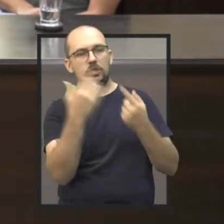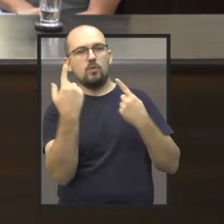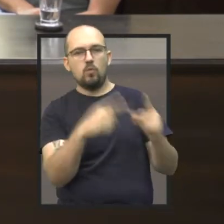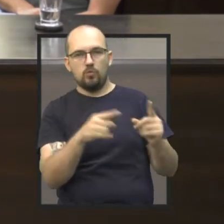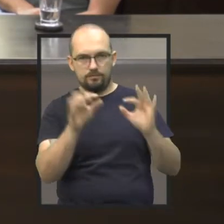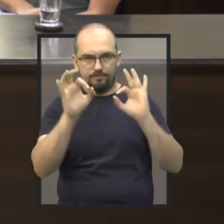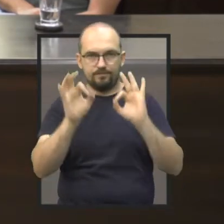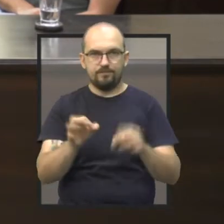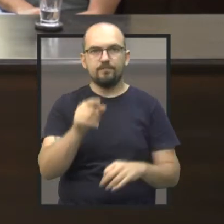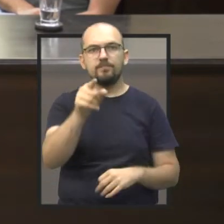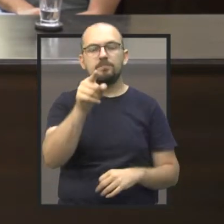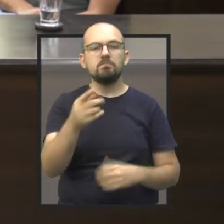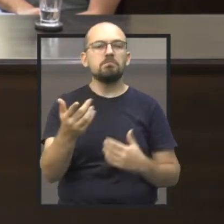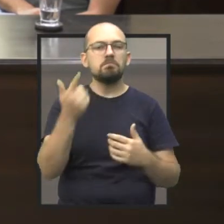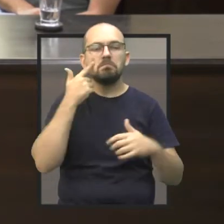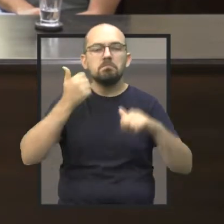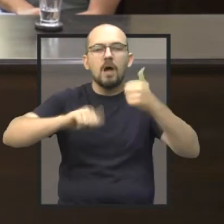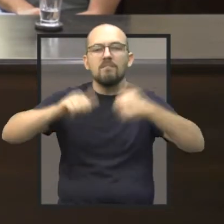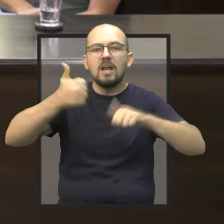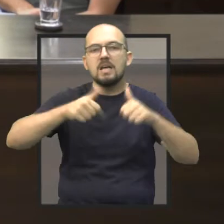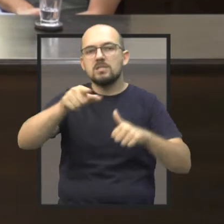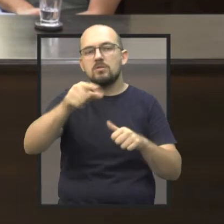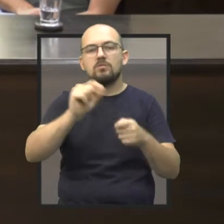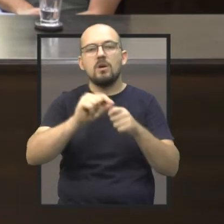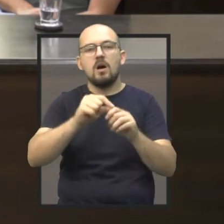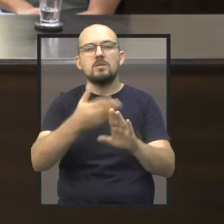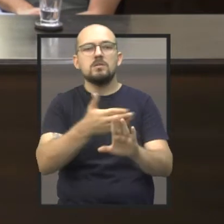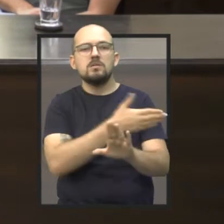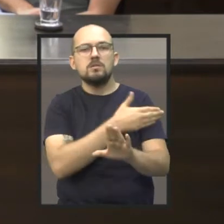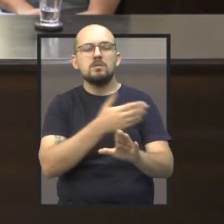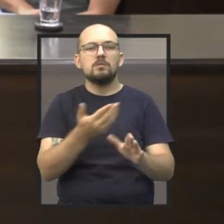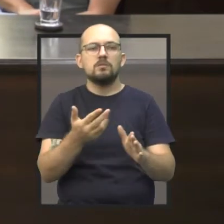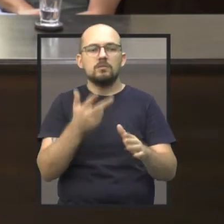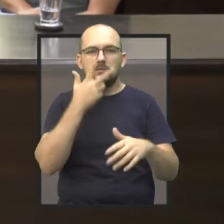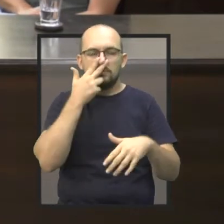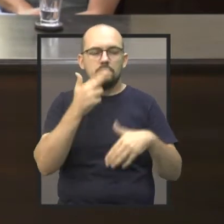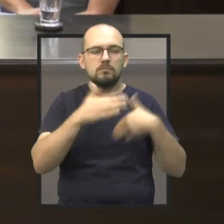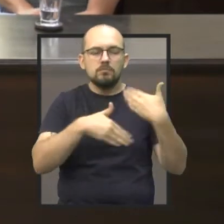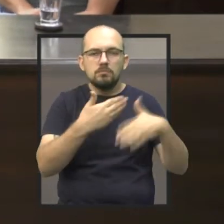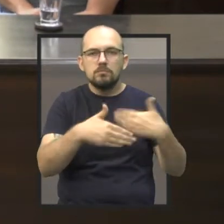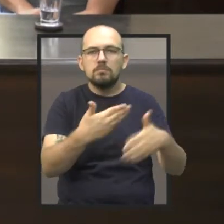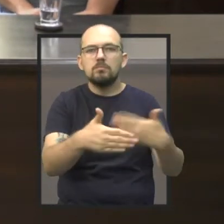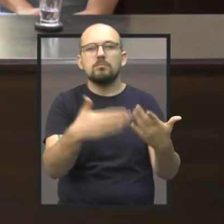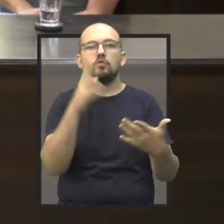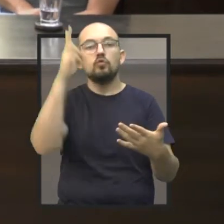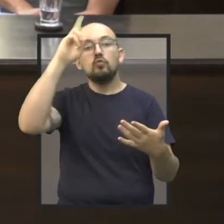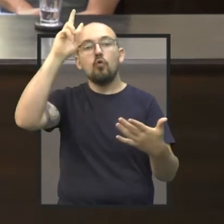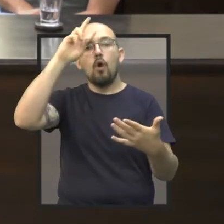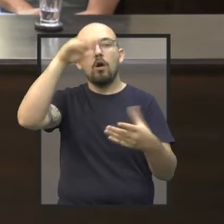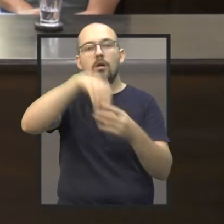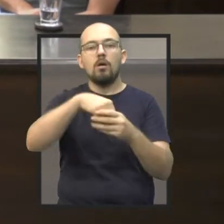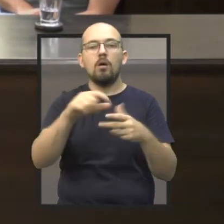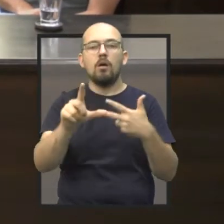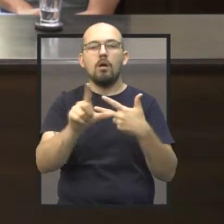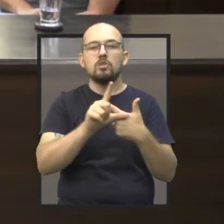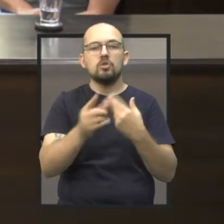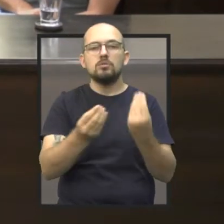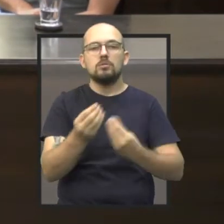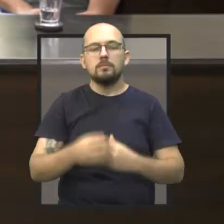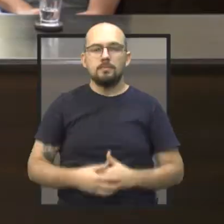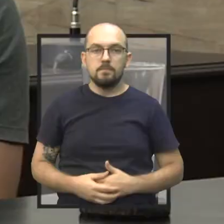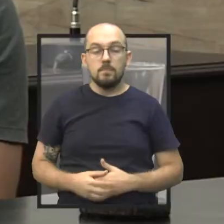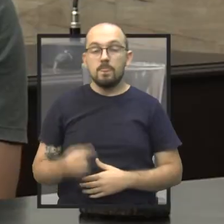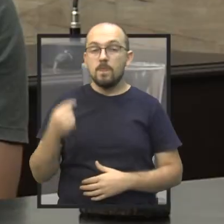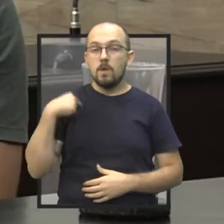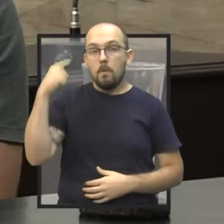essa extinção. Qual avaliação o senhor faz do desenrolar desta história aqui no Poder Legislativo? Eu penso